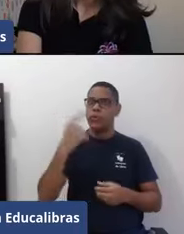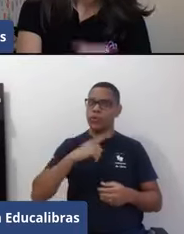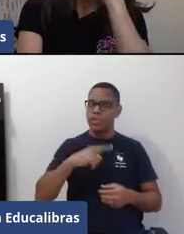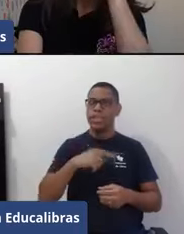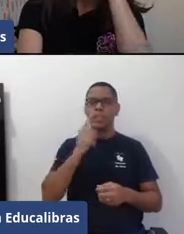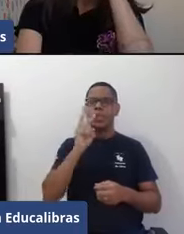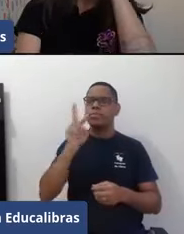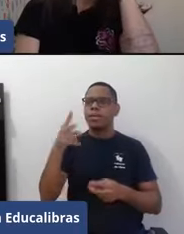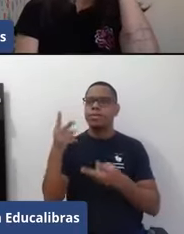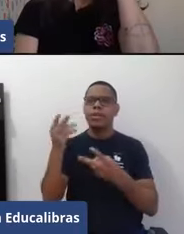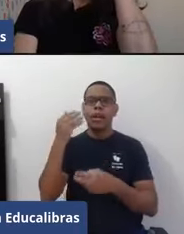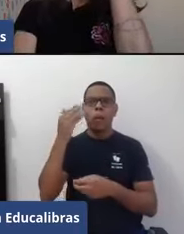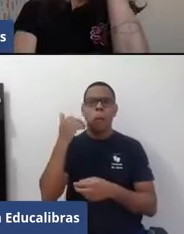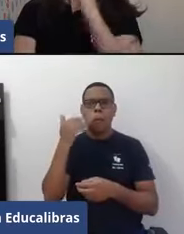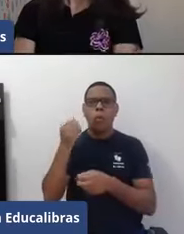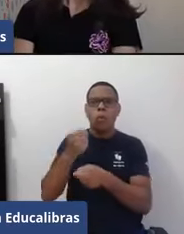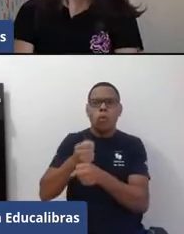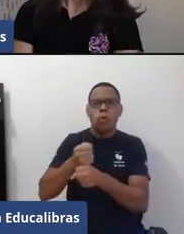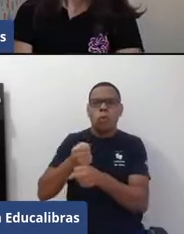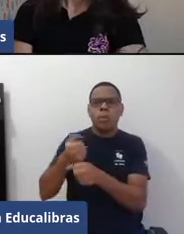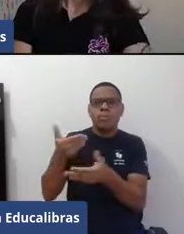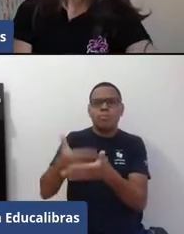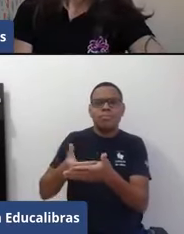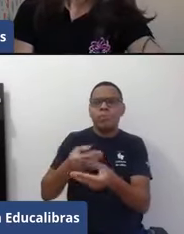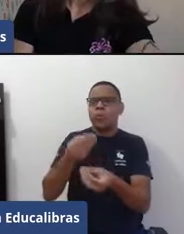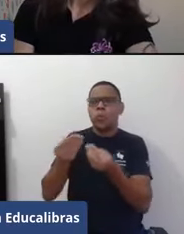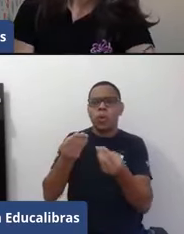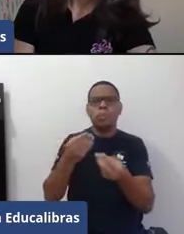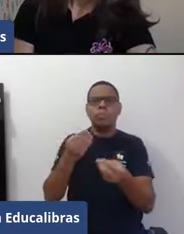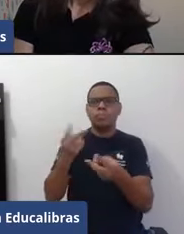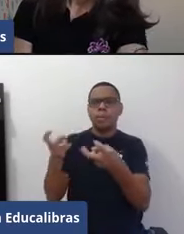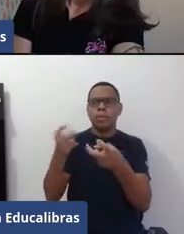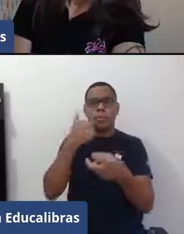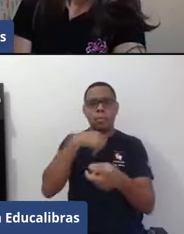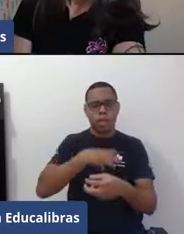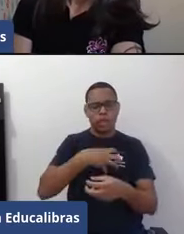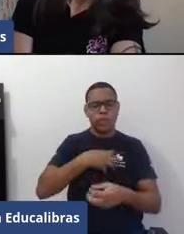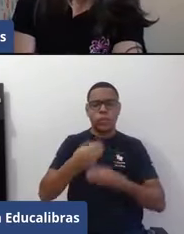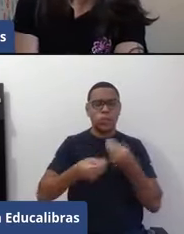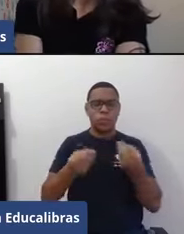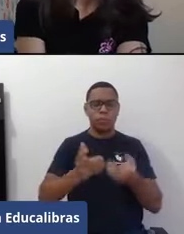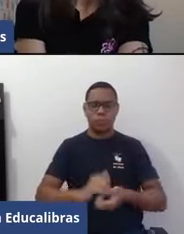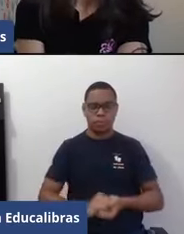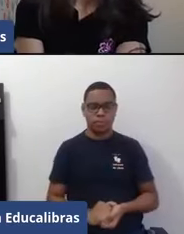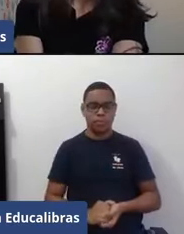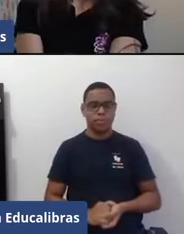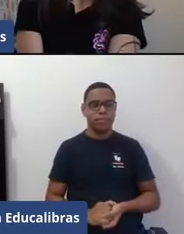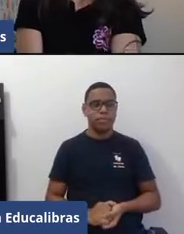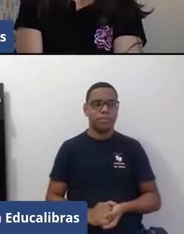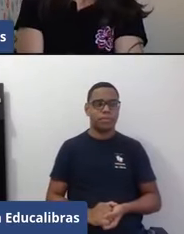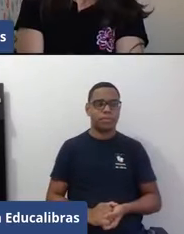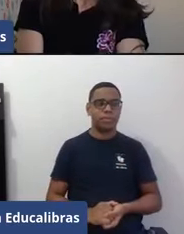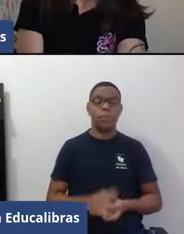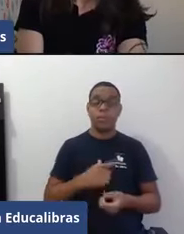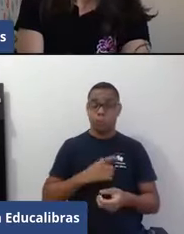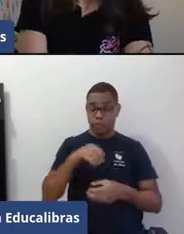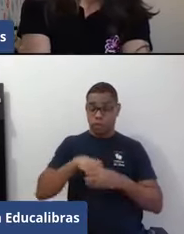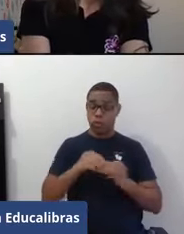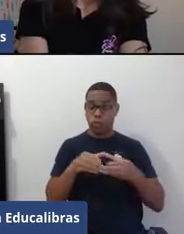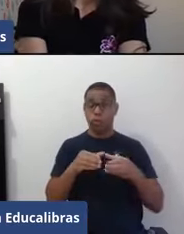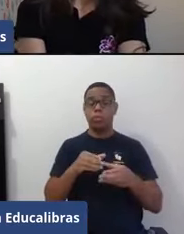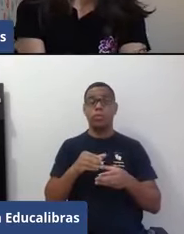viu nessas mães, né? na sua trajetória? Que trabalho é esse? Assim, dentro do Entre Rodas, a gente tem um